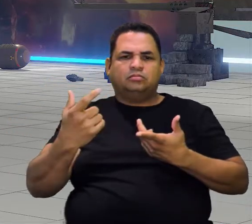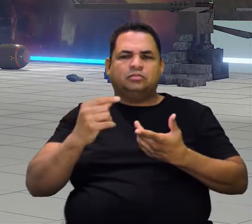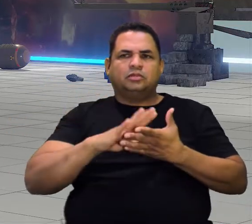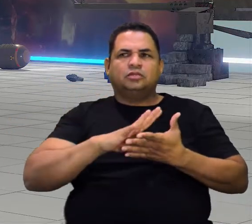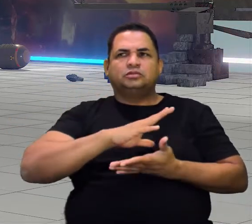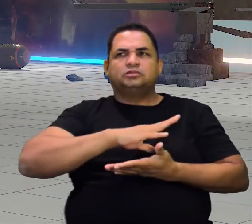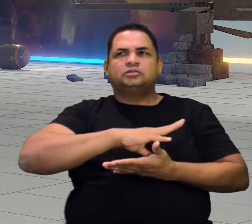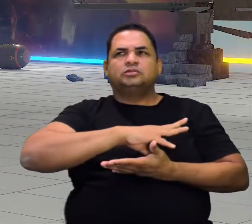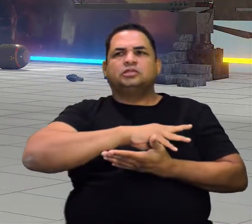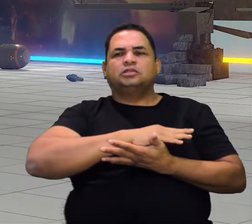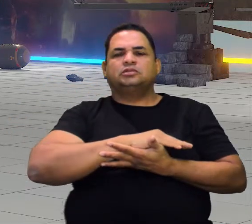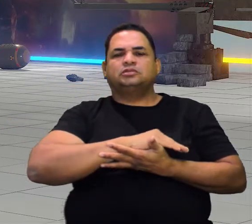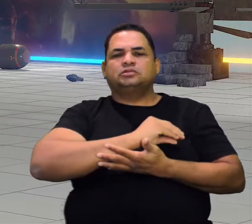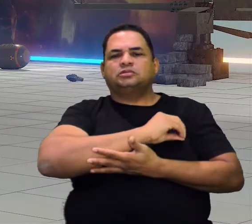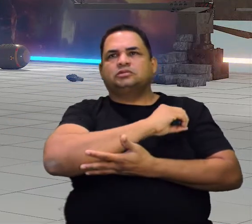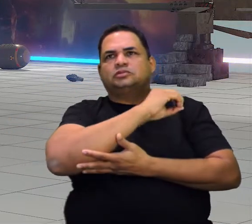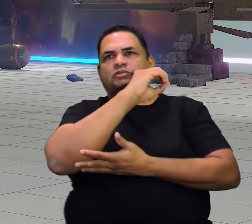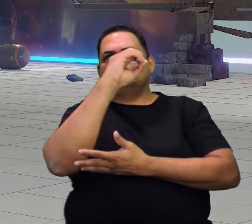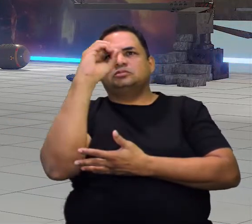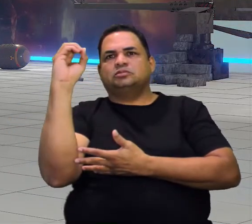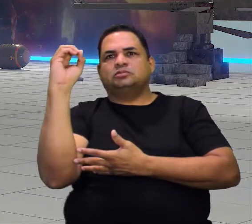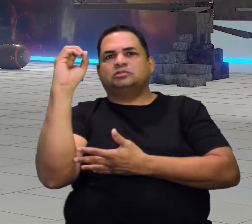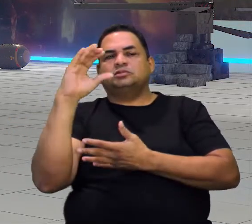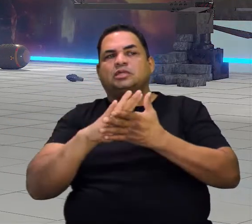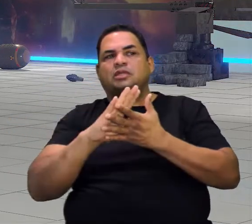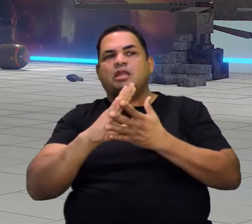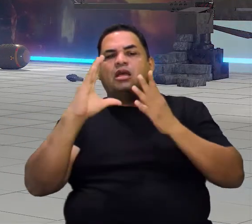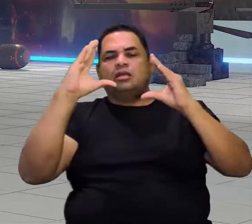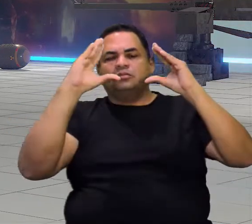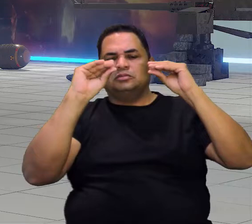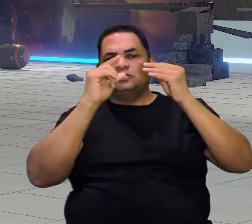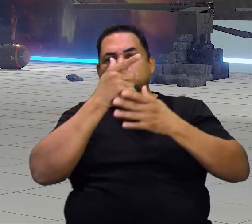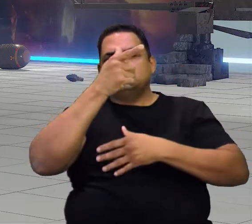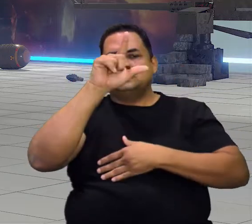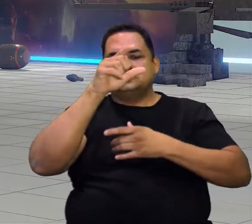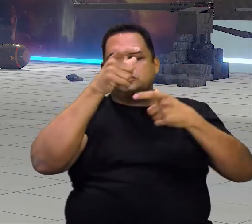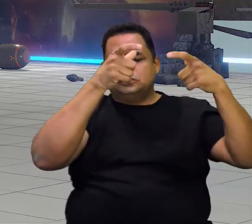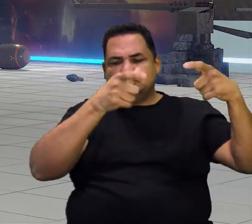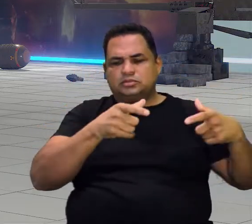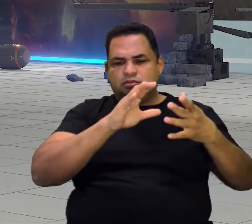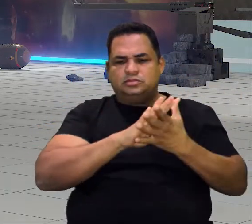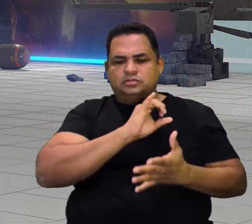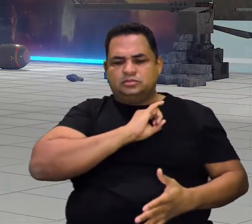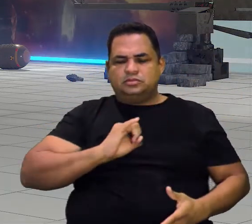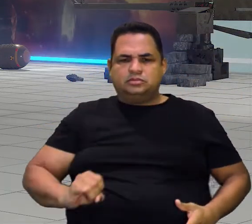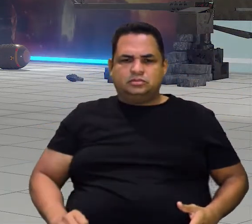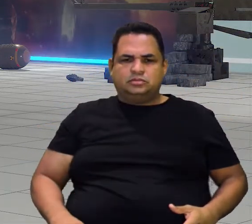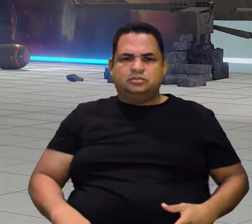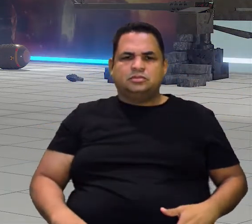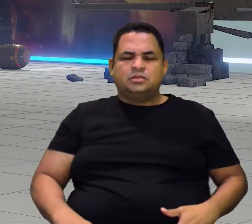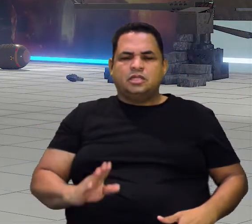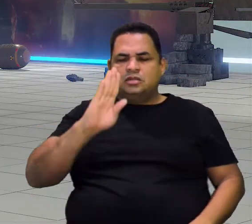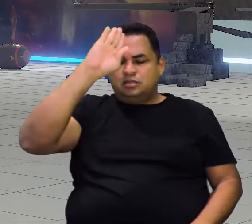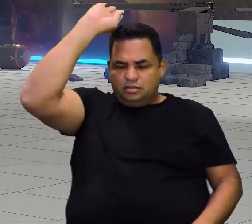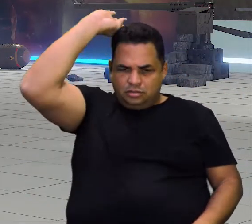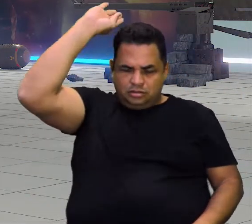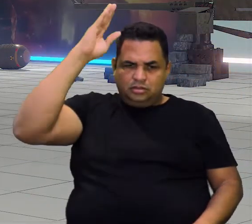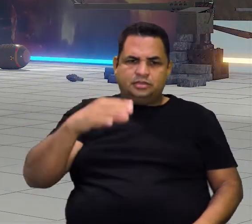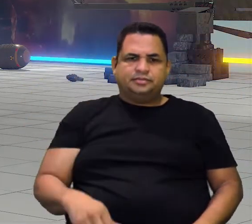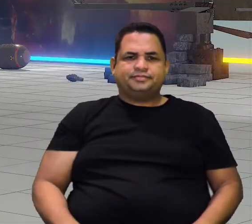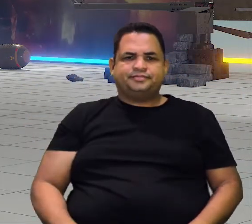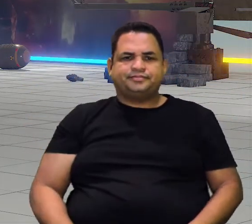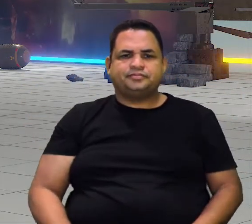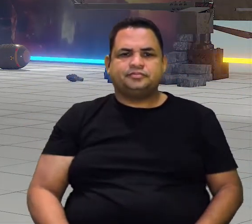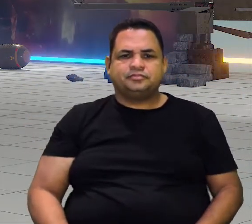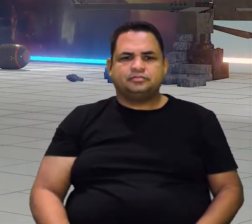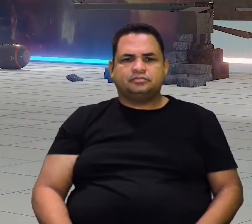dia, era noite em outro canto do Império Romano. E lá, quando era dia,